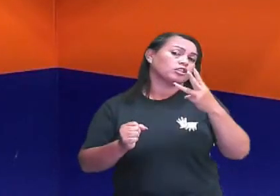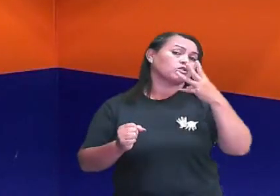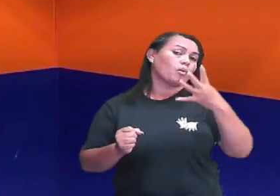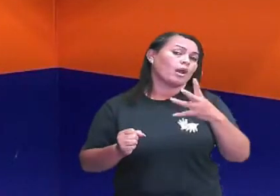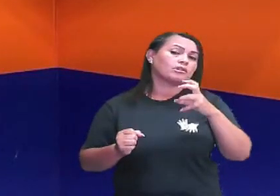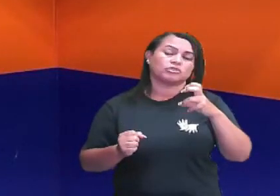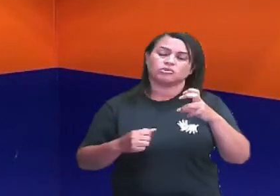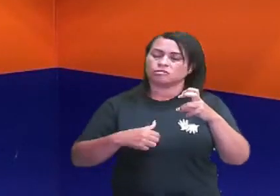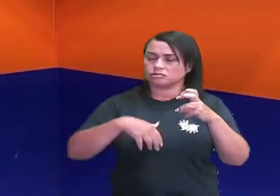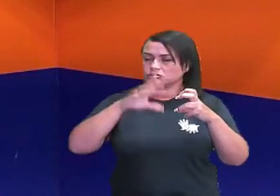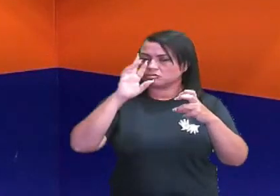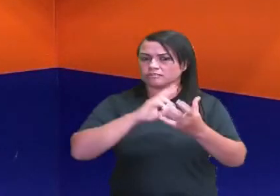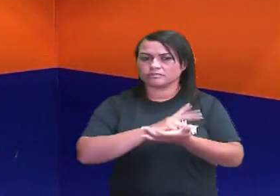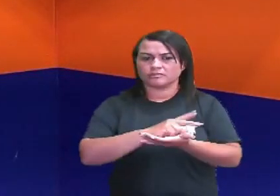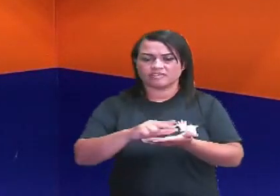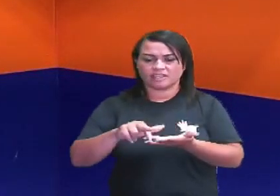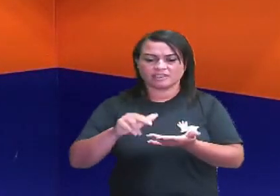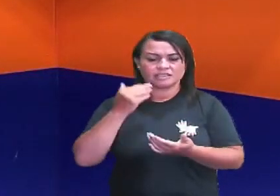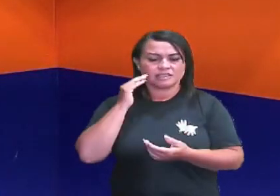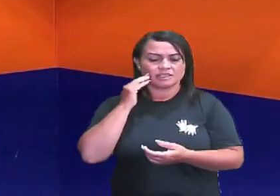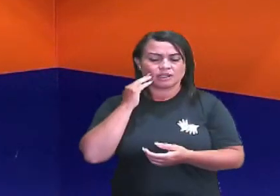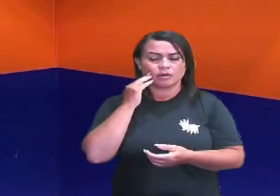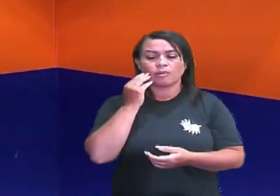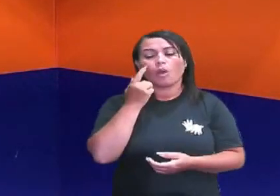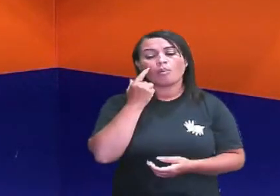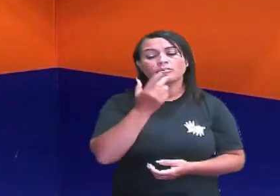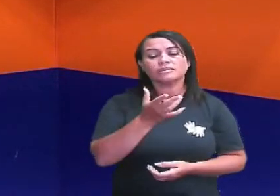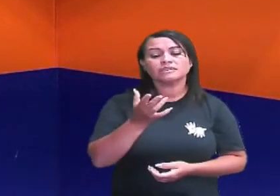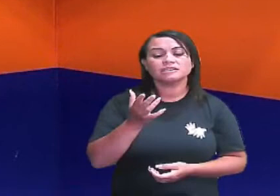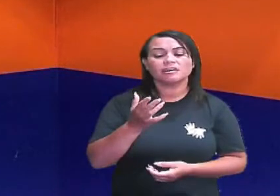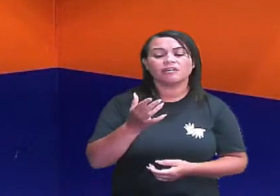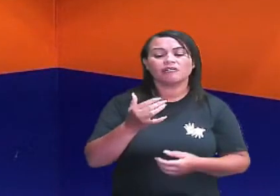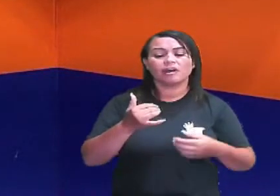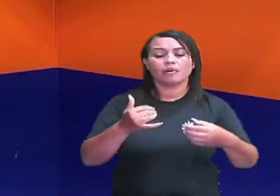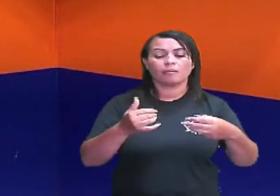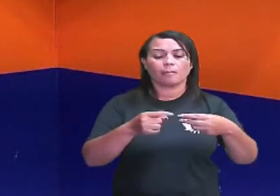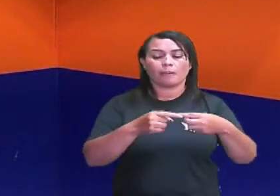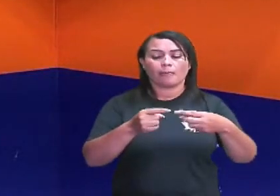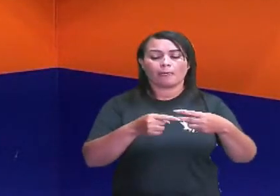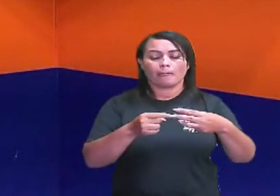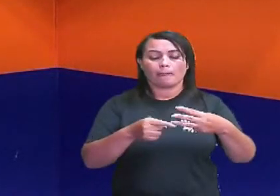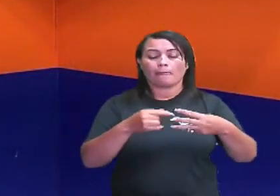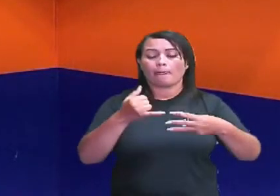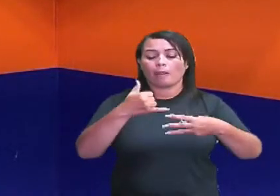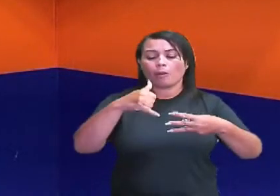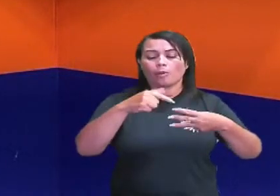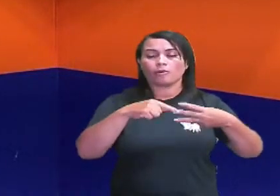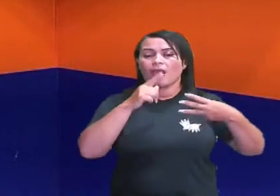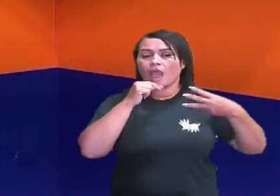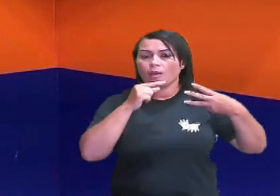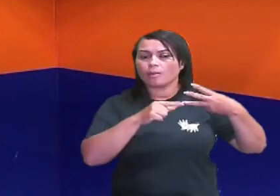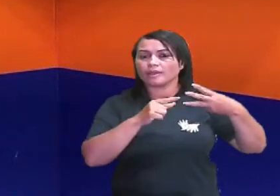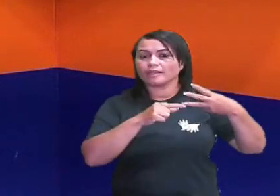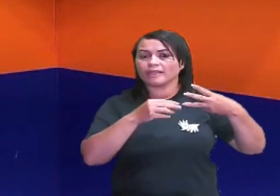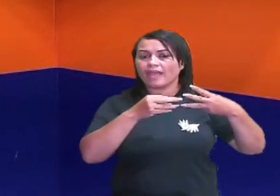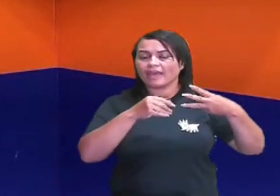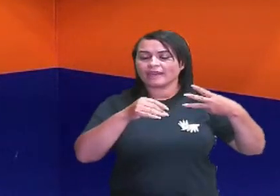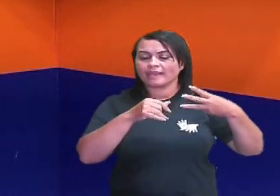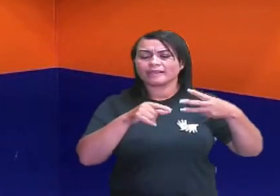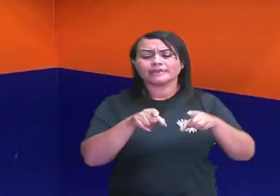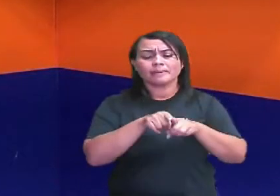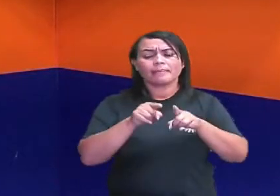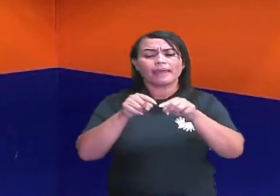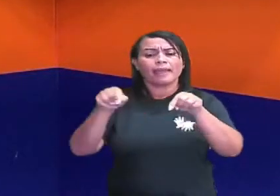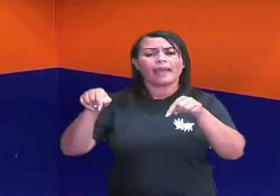5 diversas fases. Por exemplo, aqui nessa mistura de óleo, água e areia, ou até mesmo naquela pedra do calçamento, o